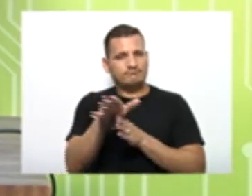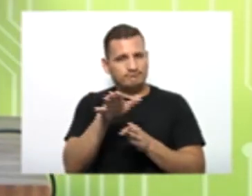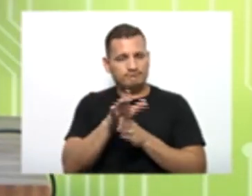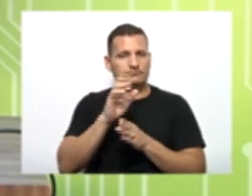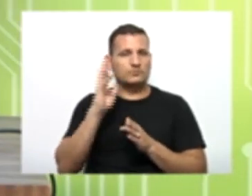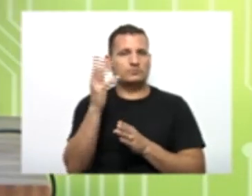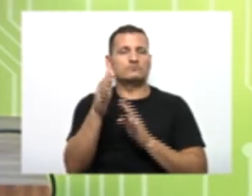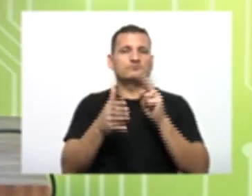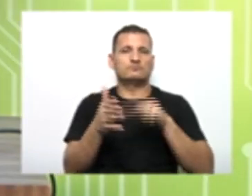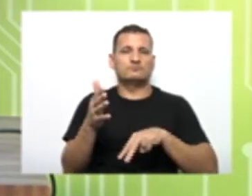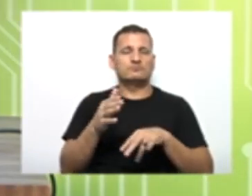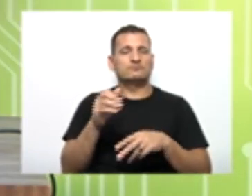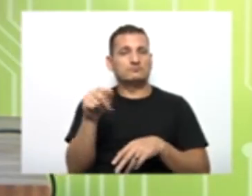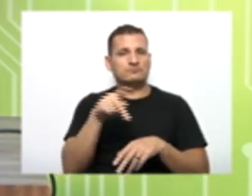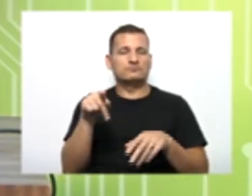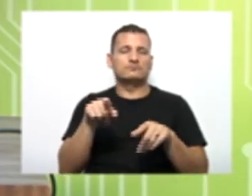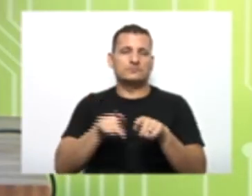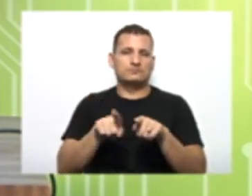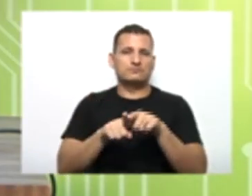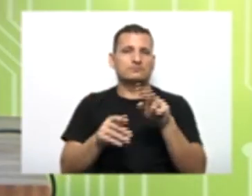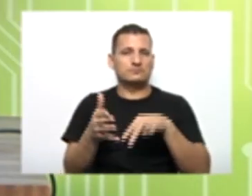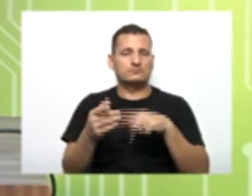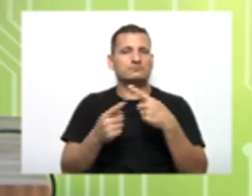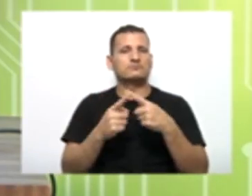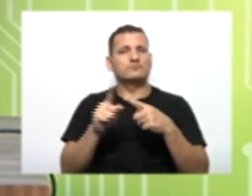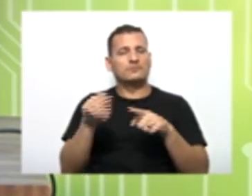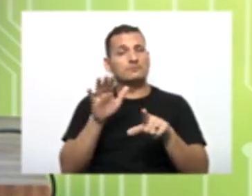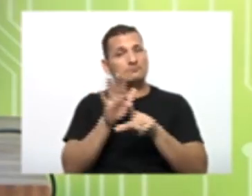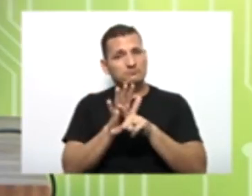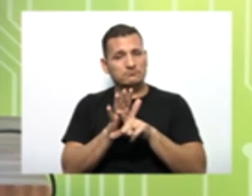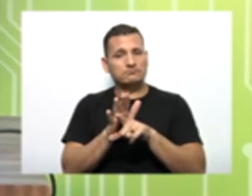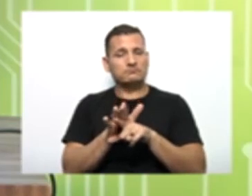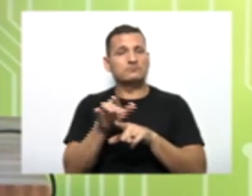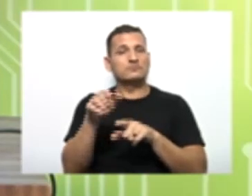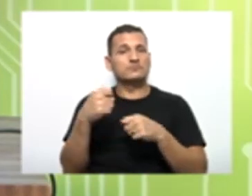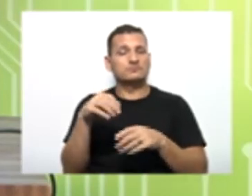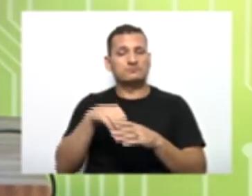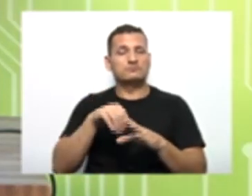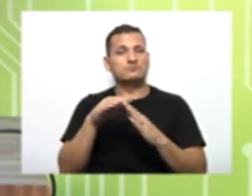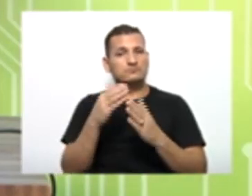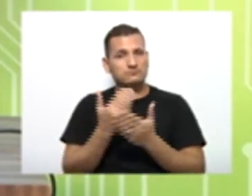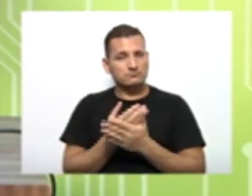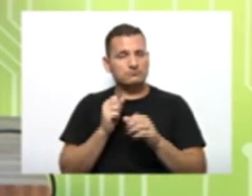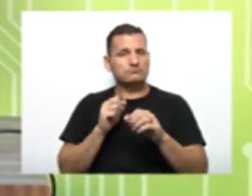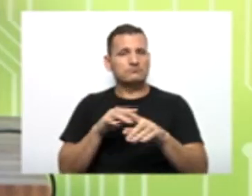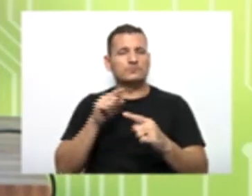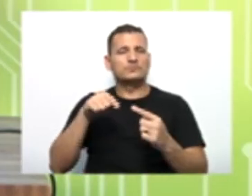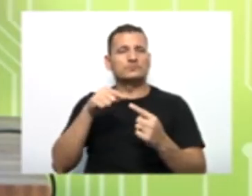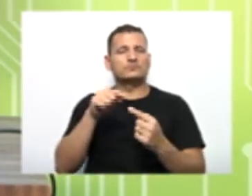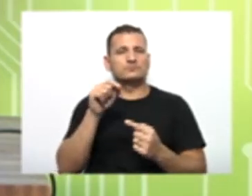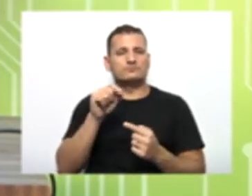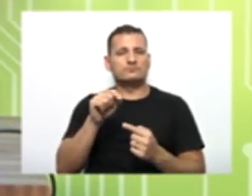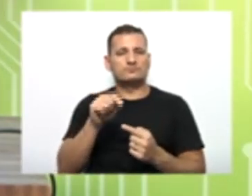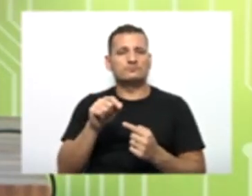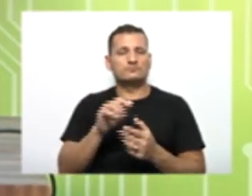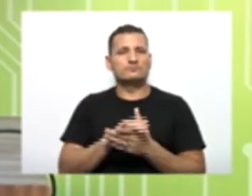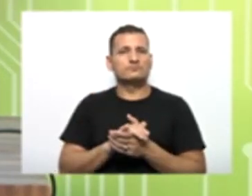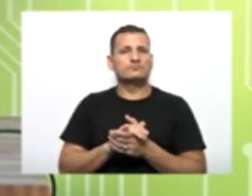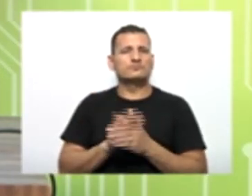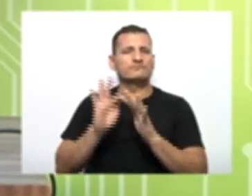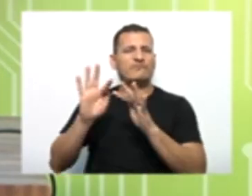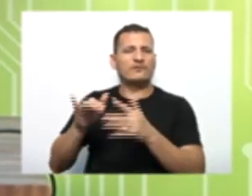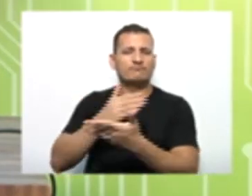econômico, político e social. E aqui nós temos algumas ações importantes em prol das relações étnico-raciais da Unesco, que